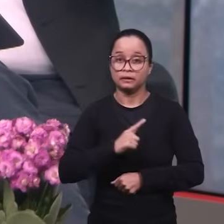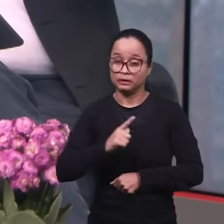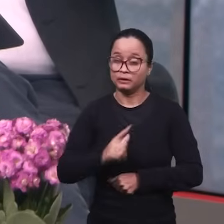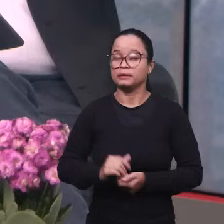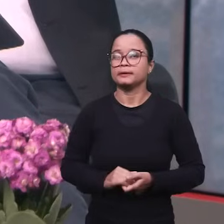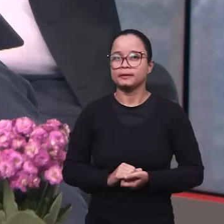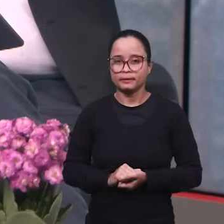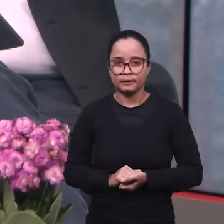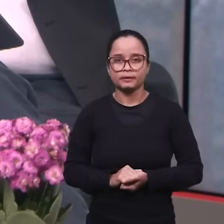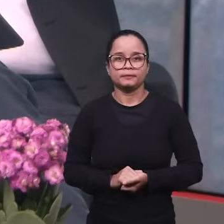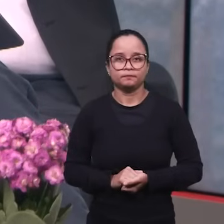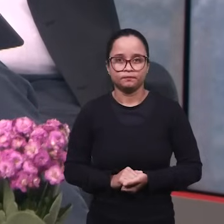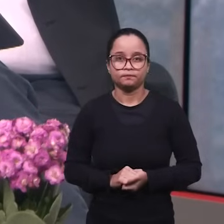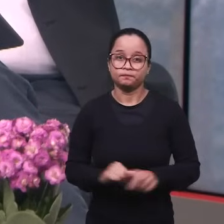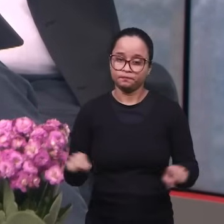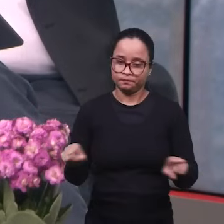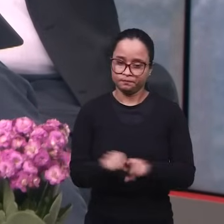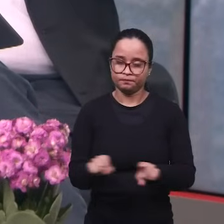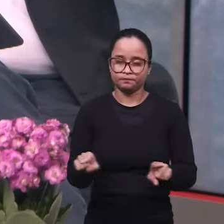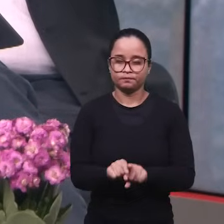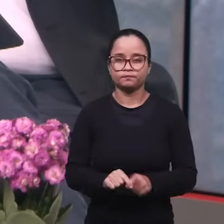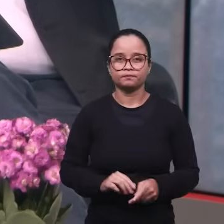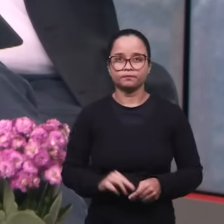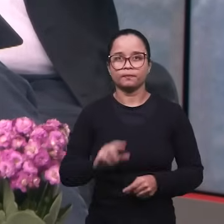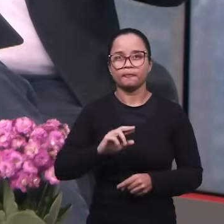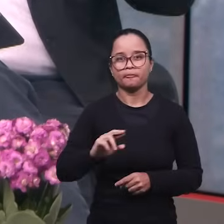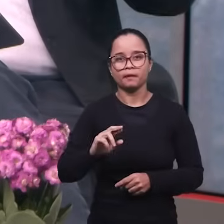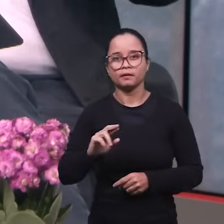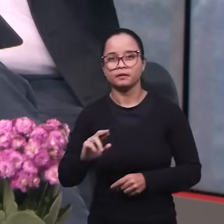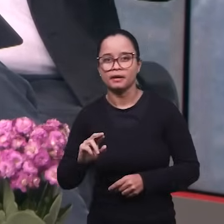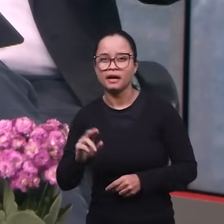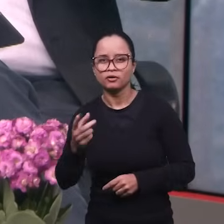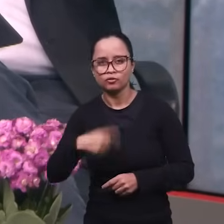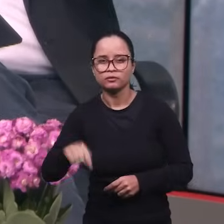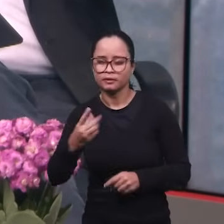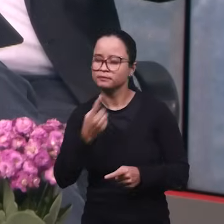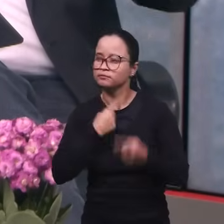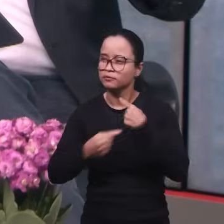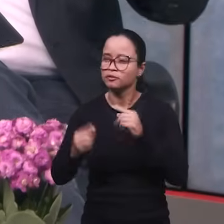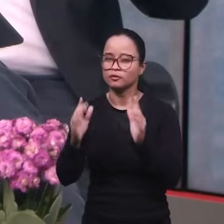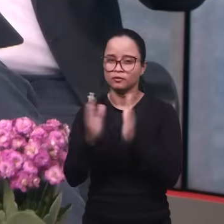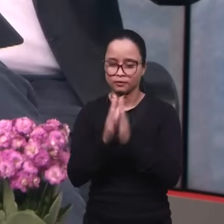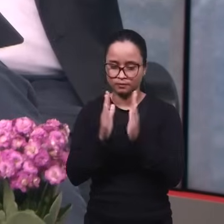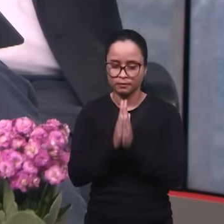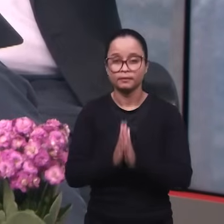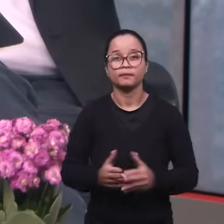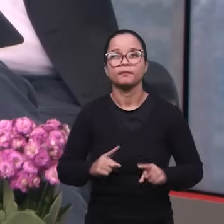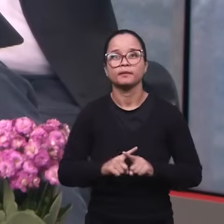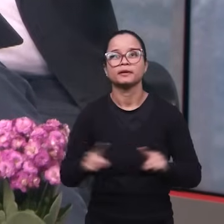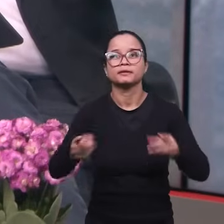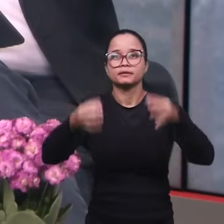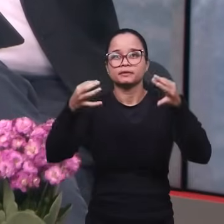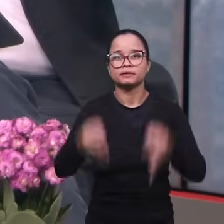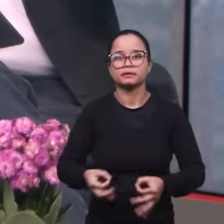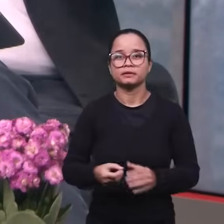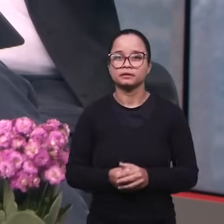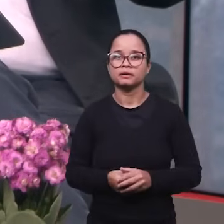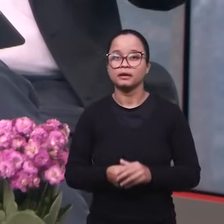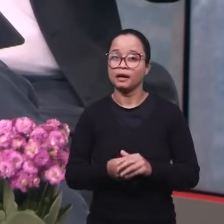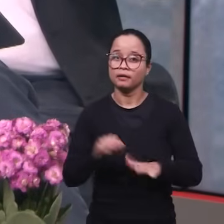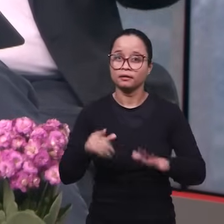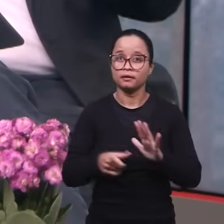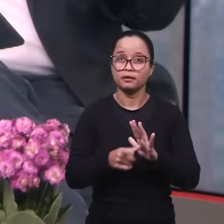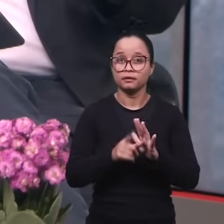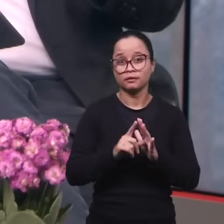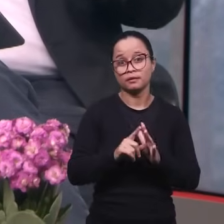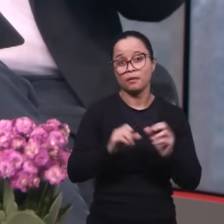virá, e que não é isso que nós queremos, oramos, o Senhor tem nos dado livramentos, mas que eventualmente podem ser antecipados